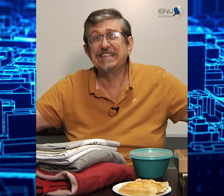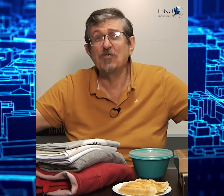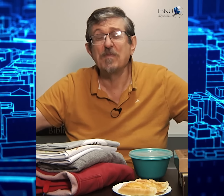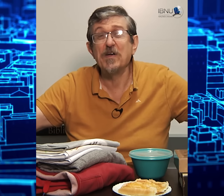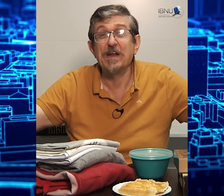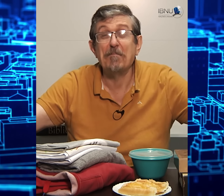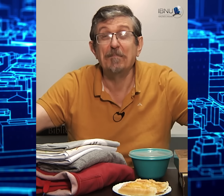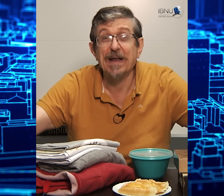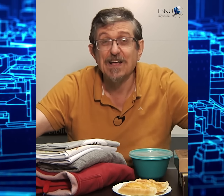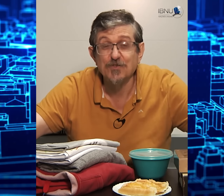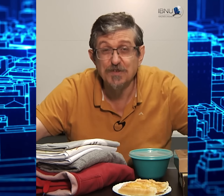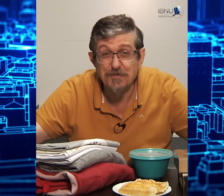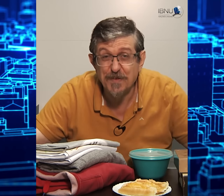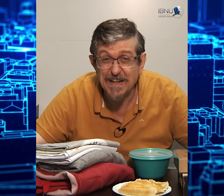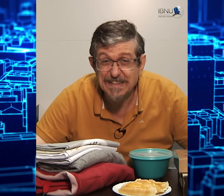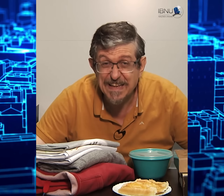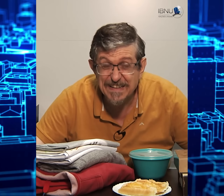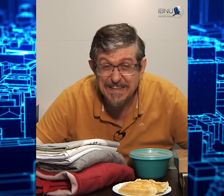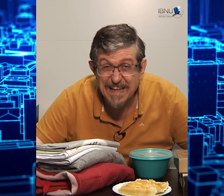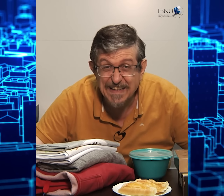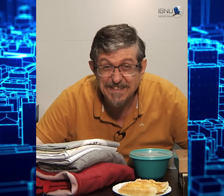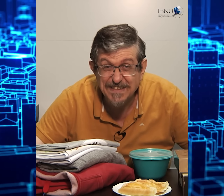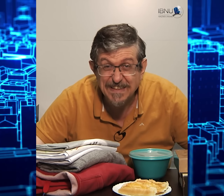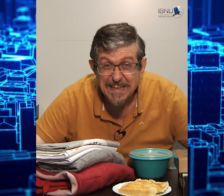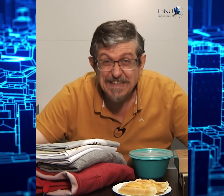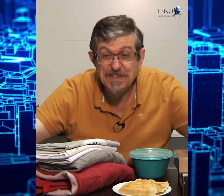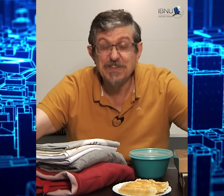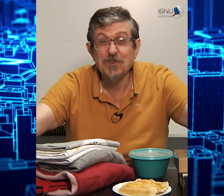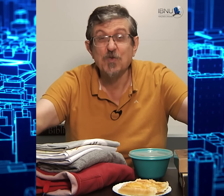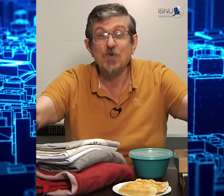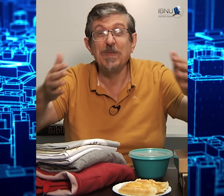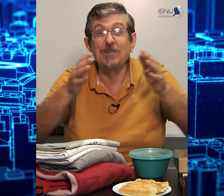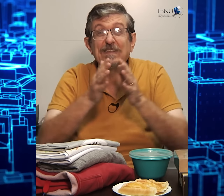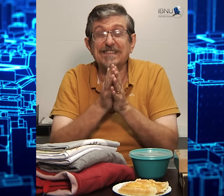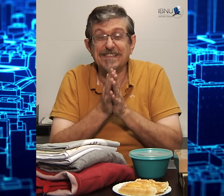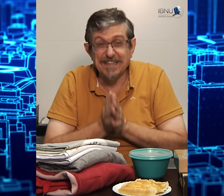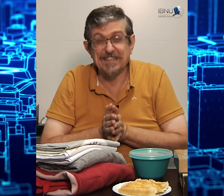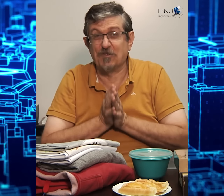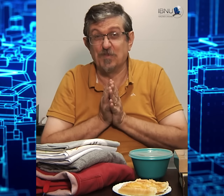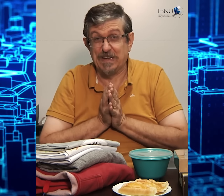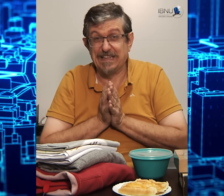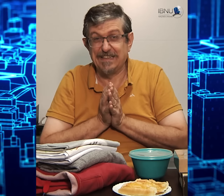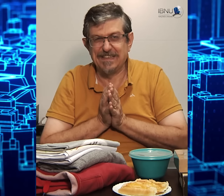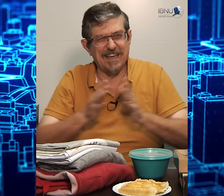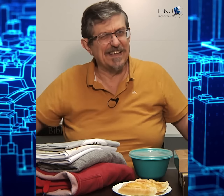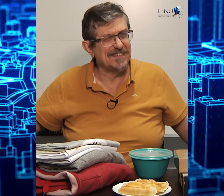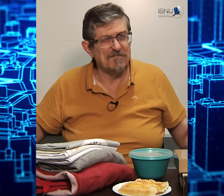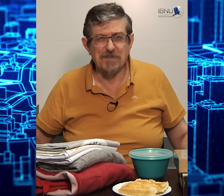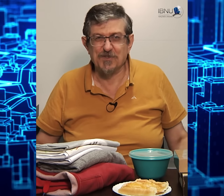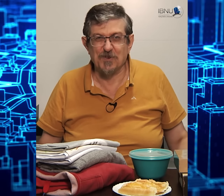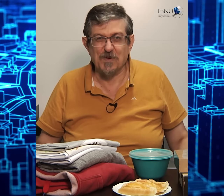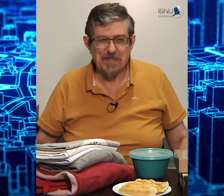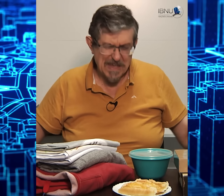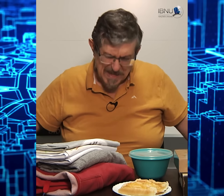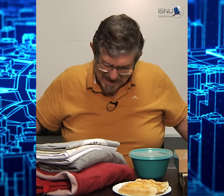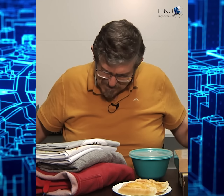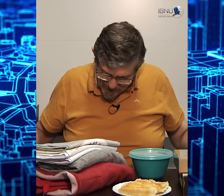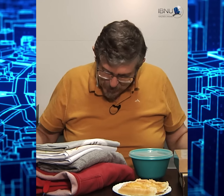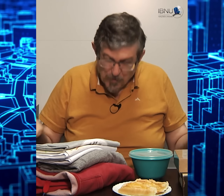lhe deu o maior abraço de fraternidade e de incluí-lo na santa comunidade. Essa